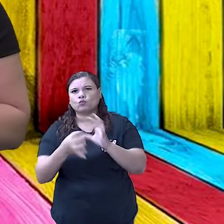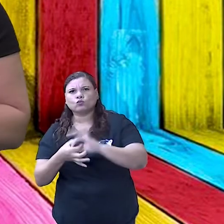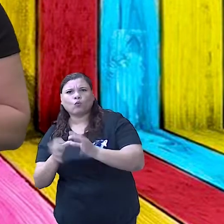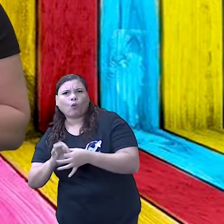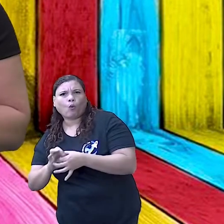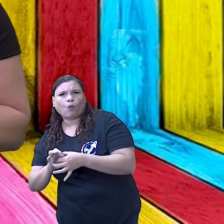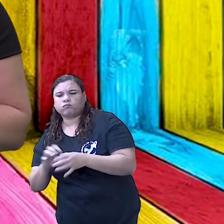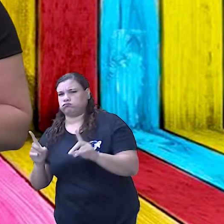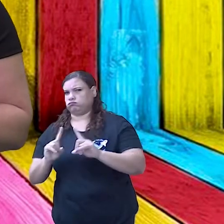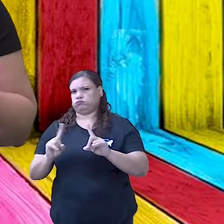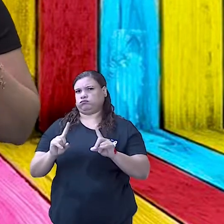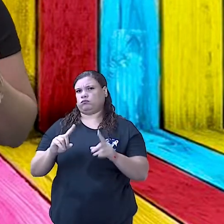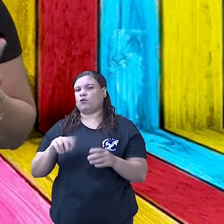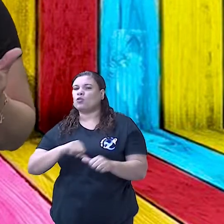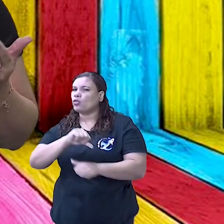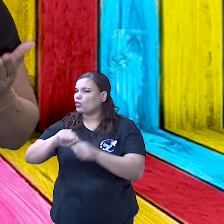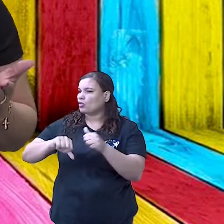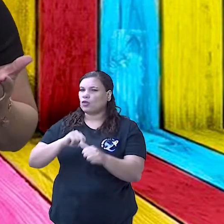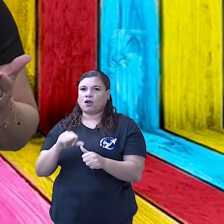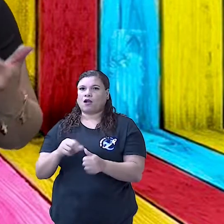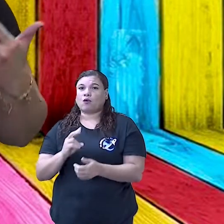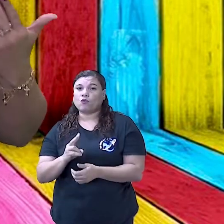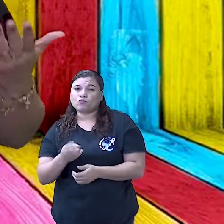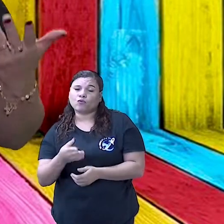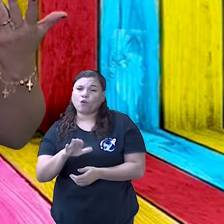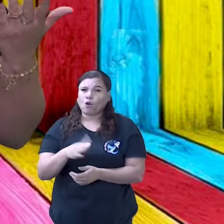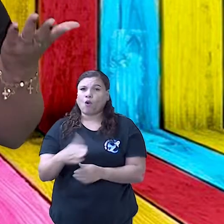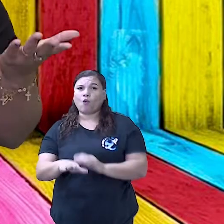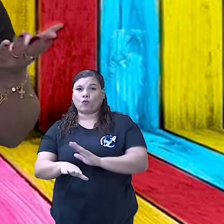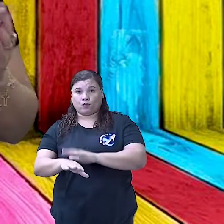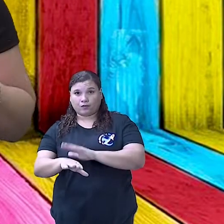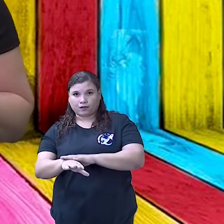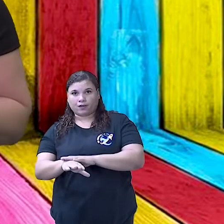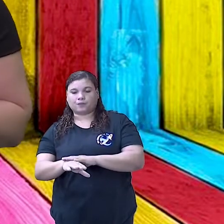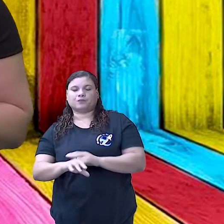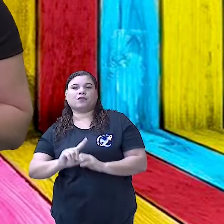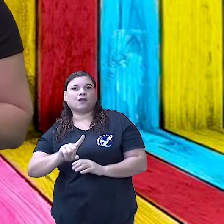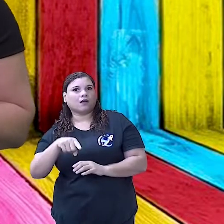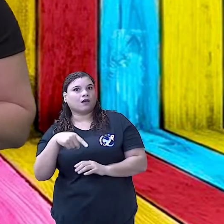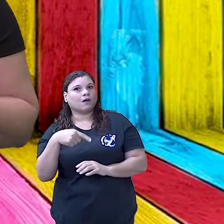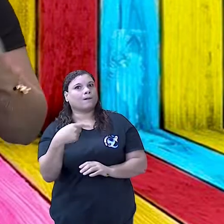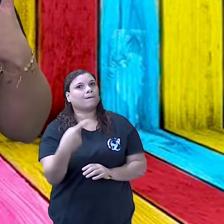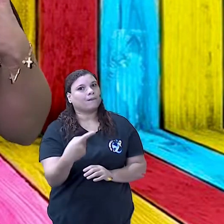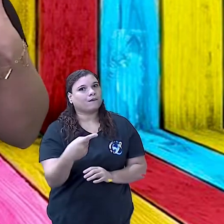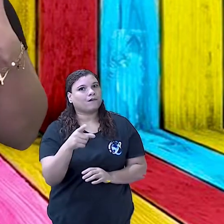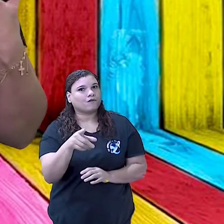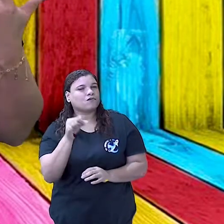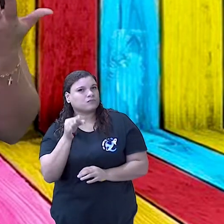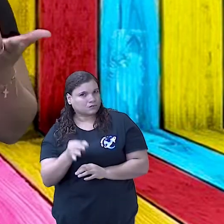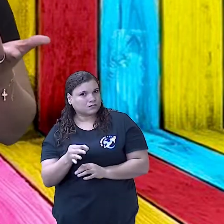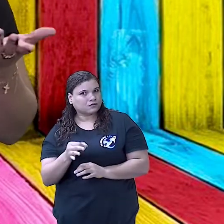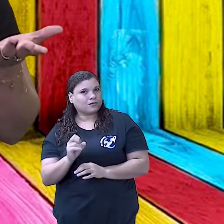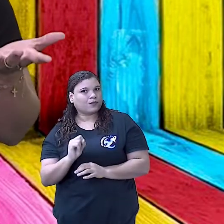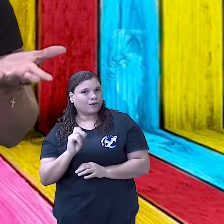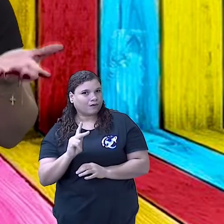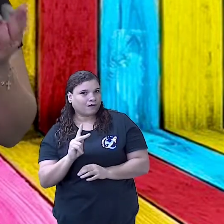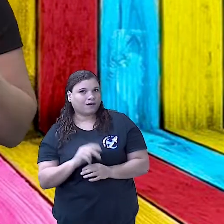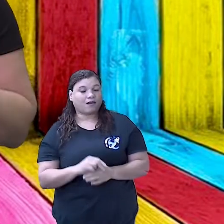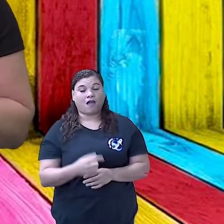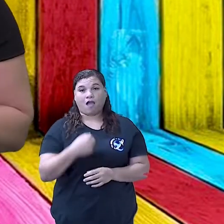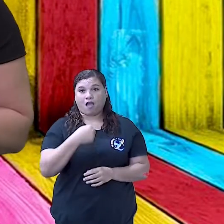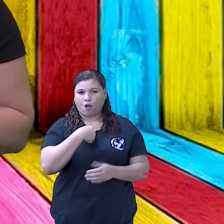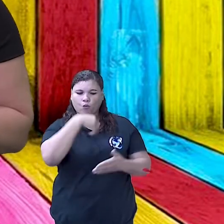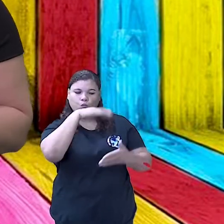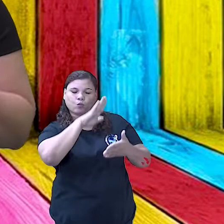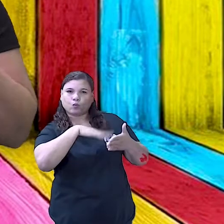as pessoas. O correto é: dê cores aos desenhos. Eu estou